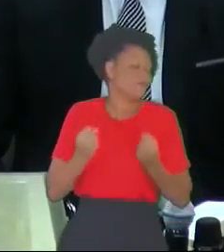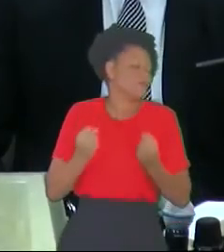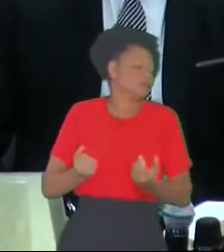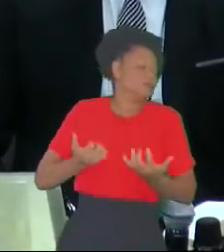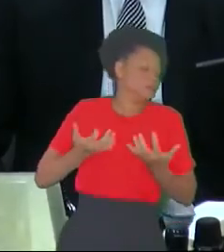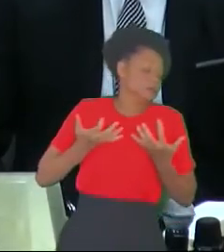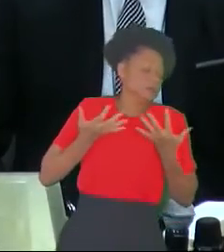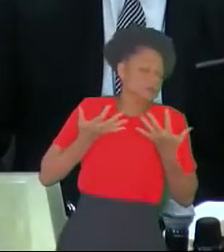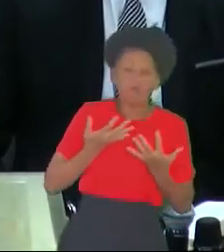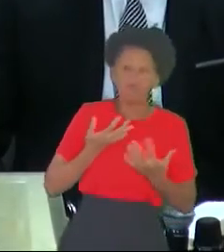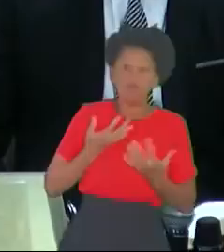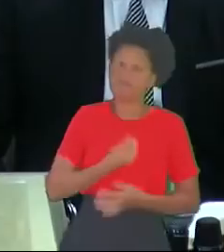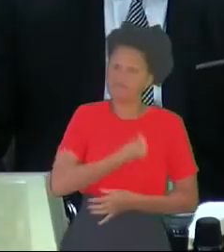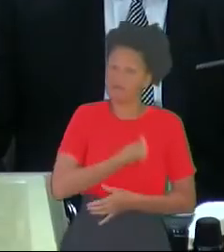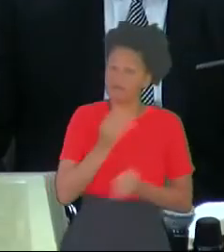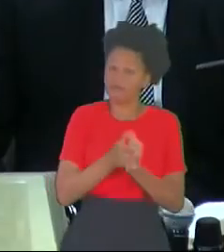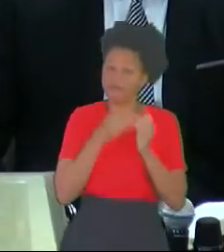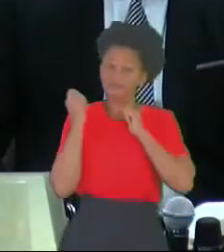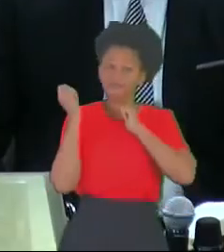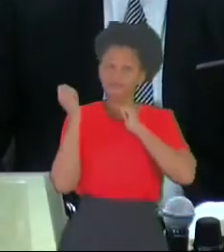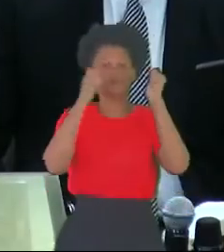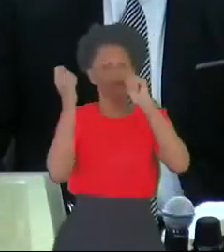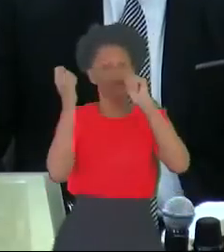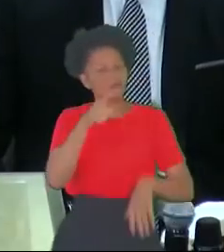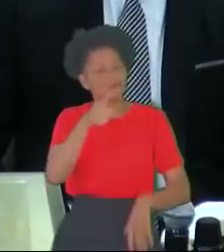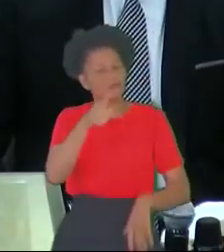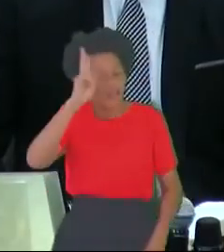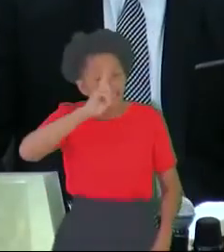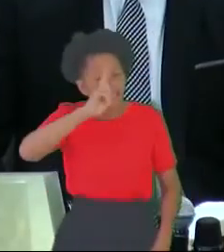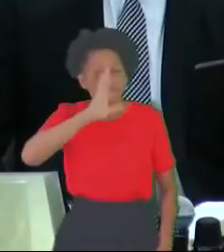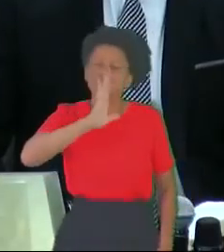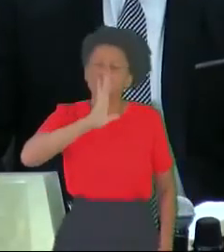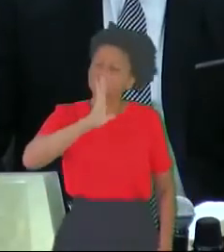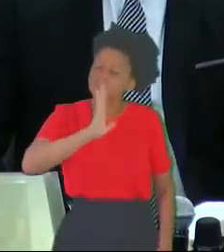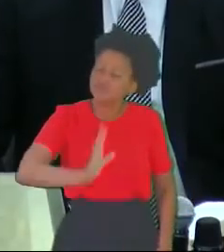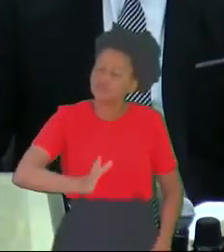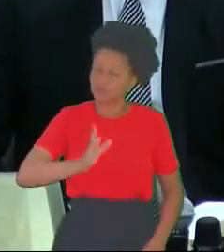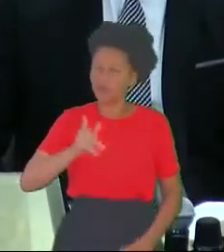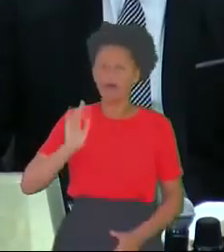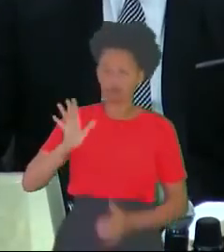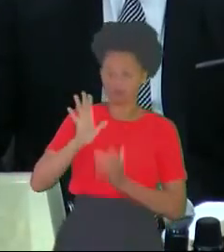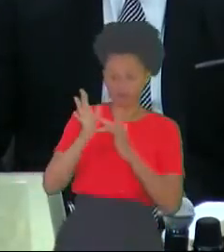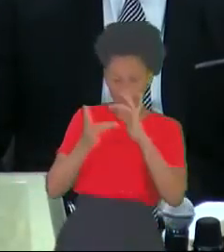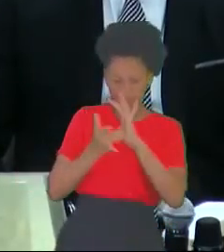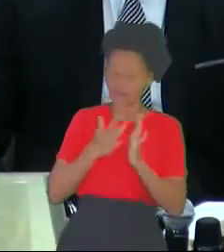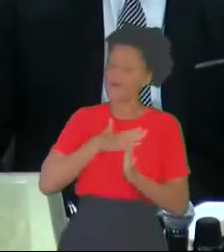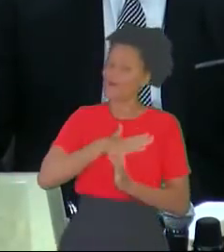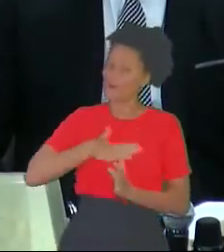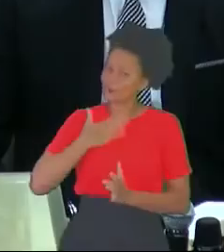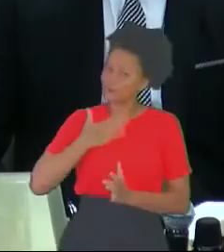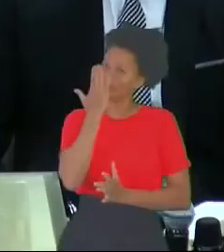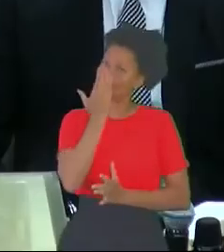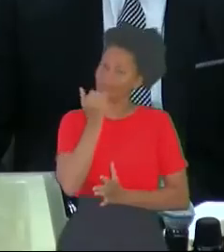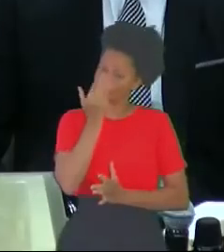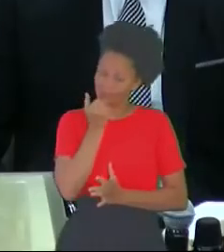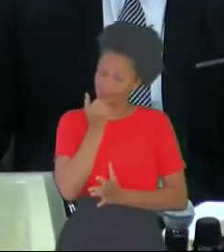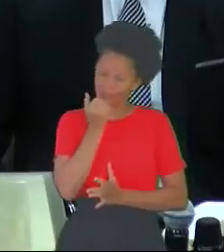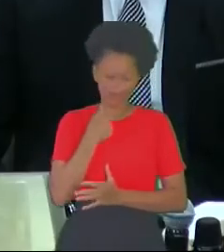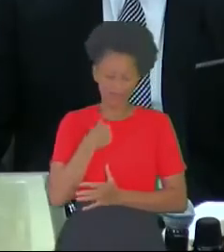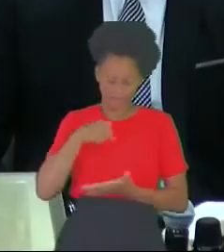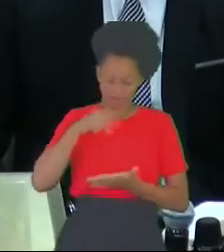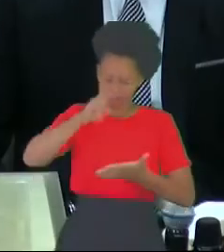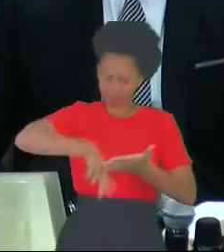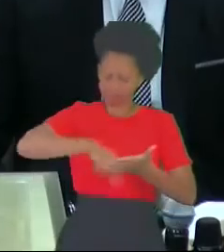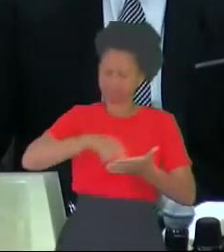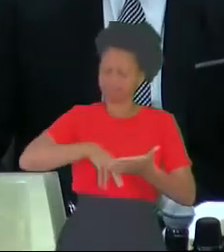vida. Aleluia! Vocês estão lembrados, irmãos, que Jesus gosta de comer com a gente. Isso está lá em, eu não vou ler para